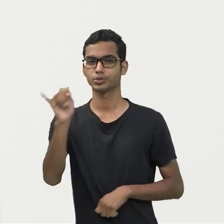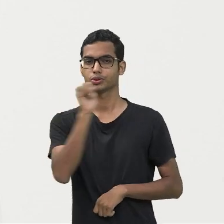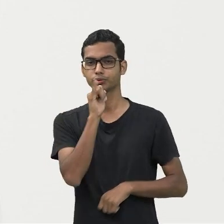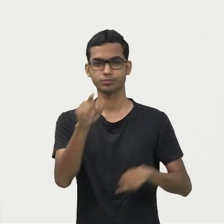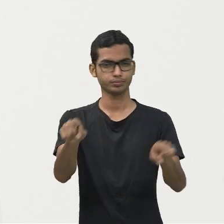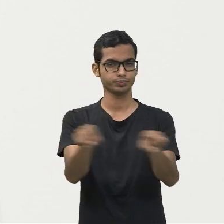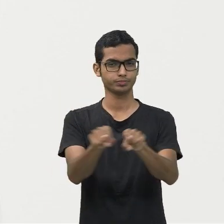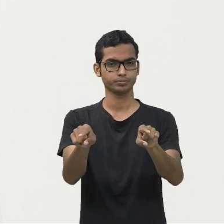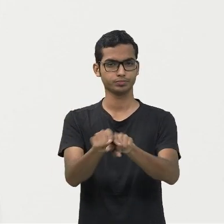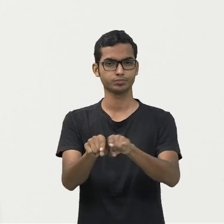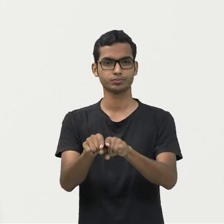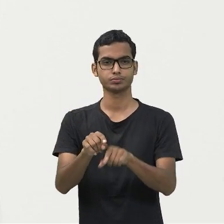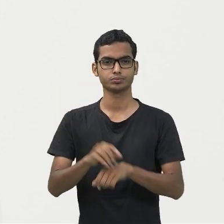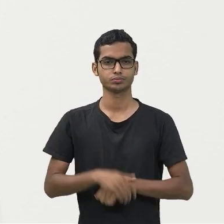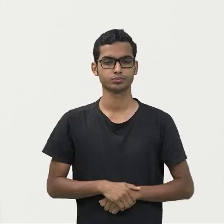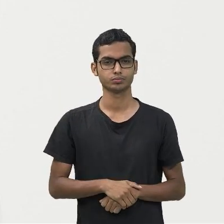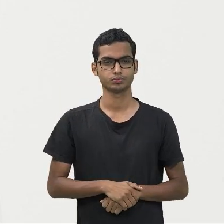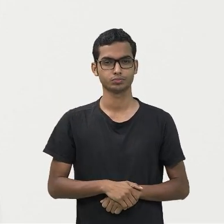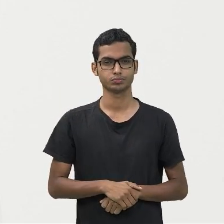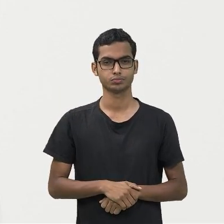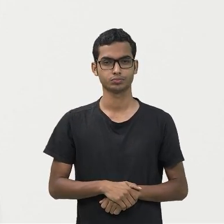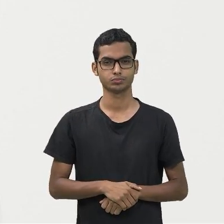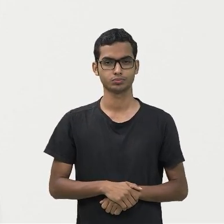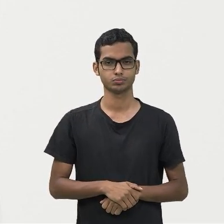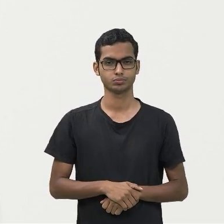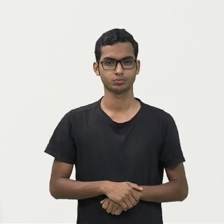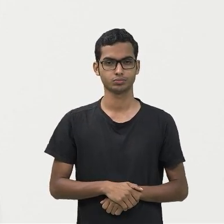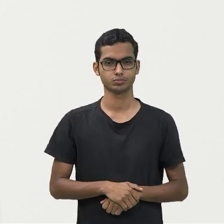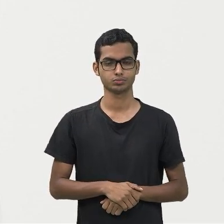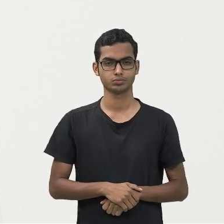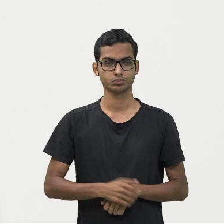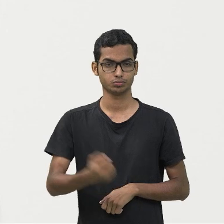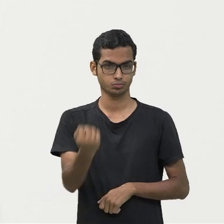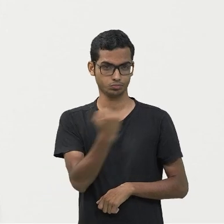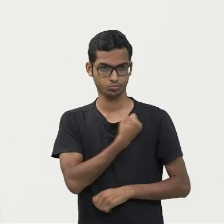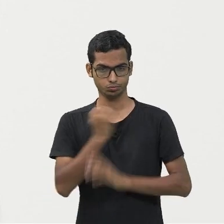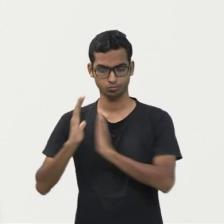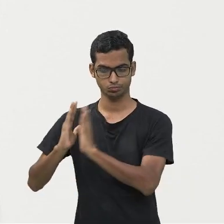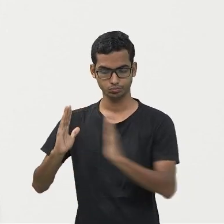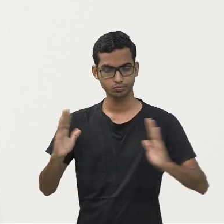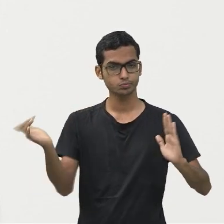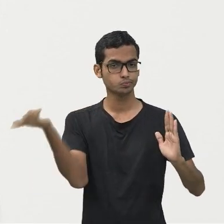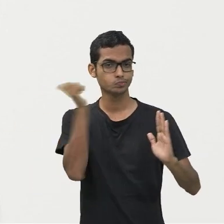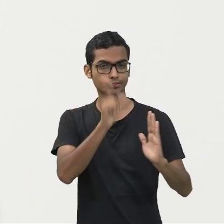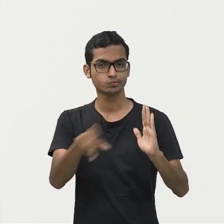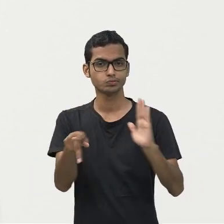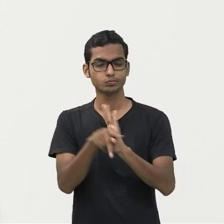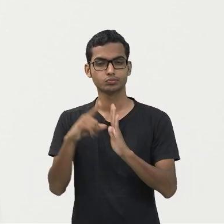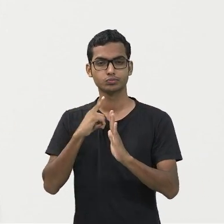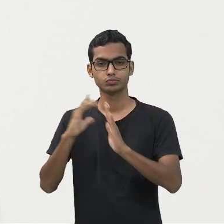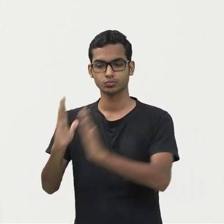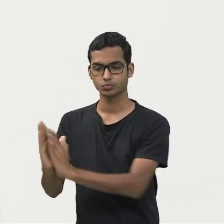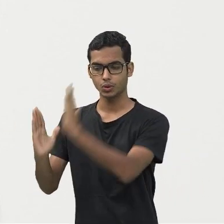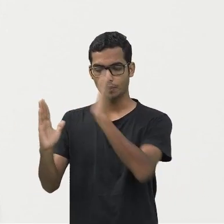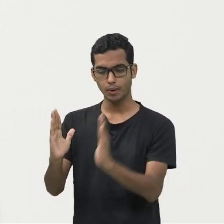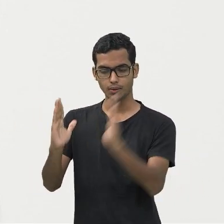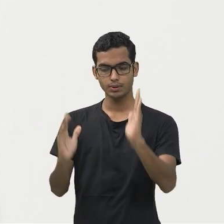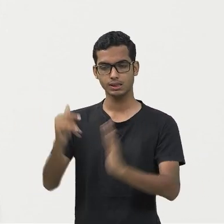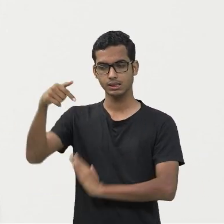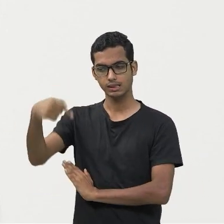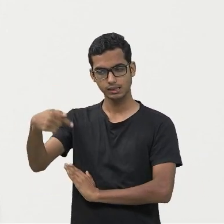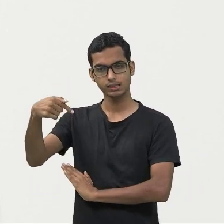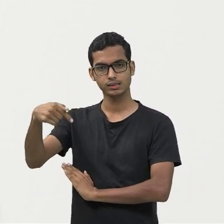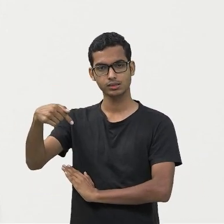sequência para vocês, ó. A sequência dos números obtidos no lançamento sucessivo de